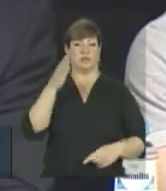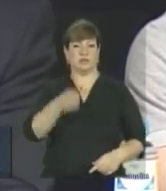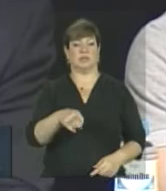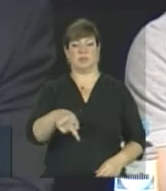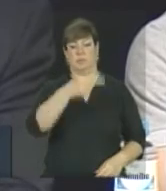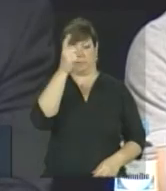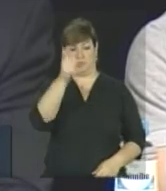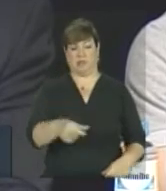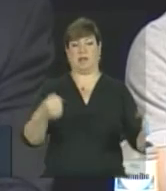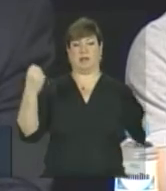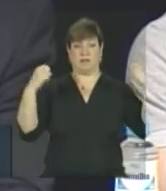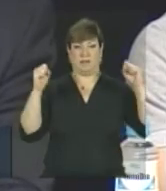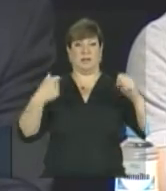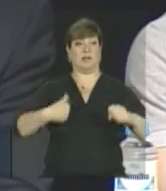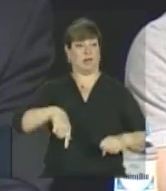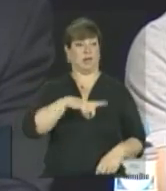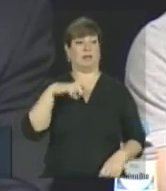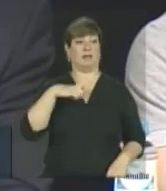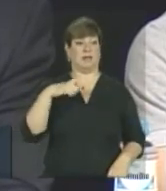temos um critério